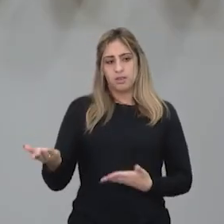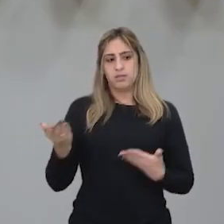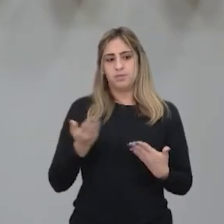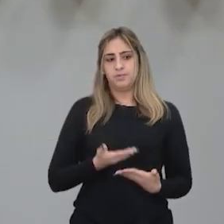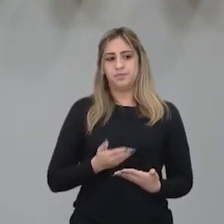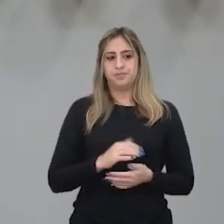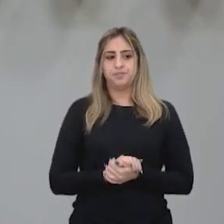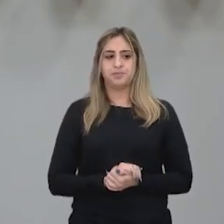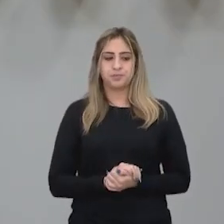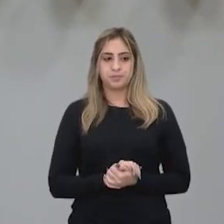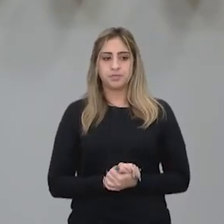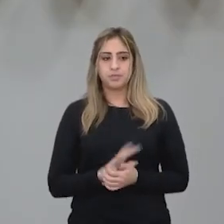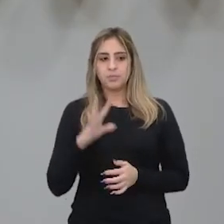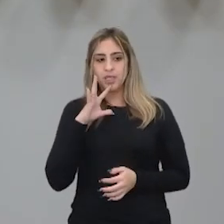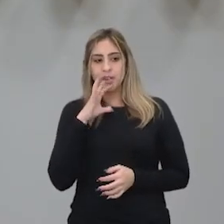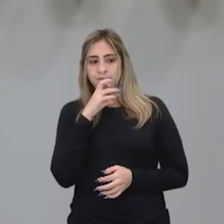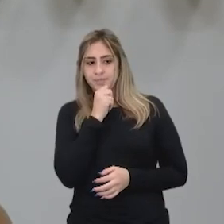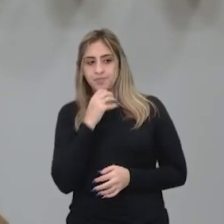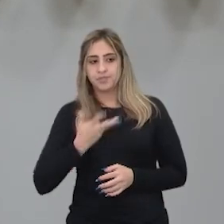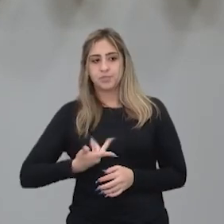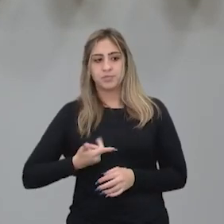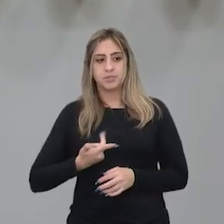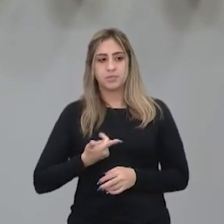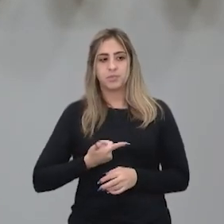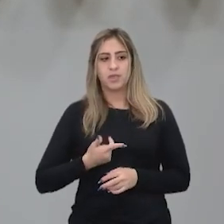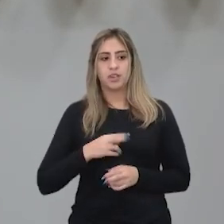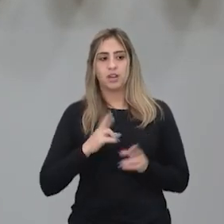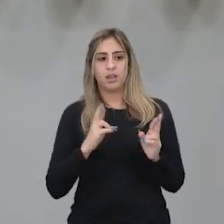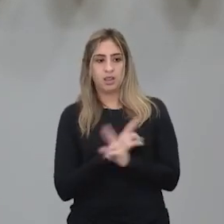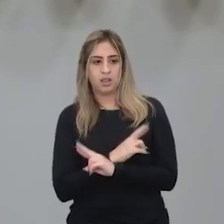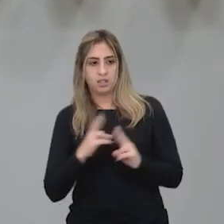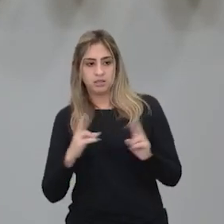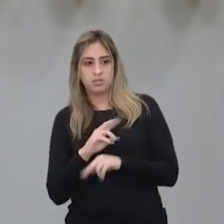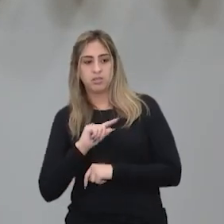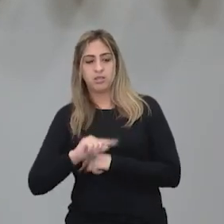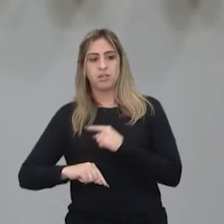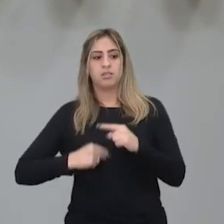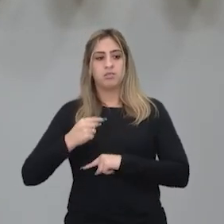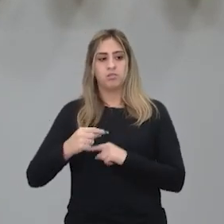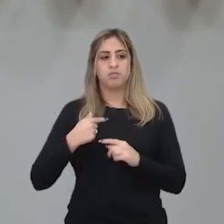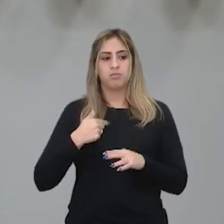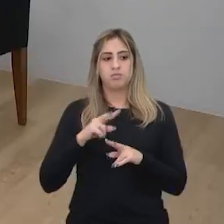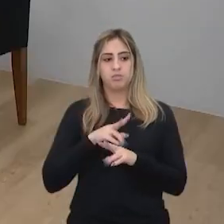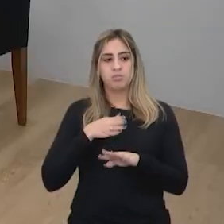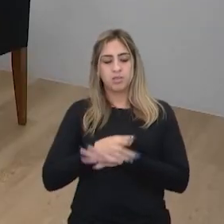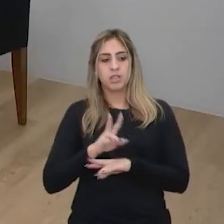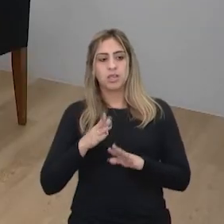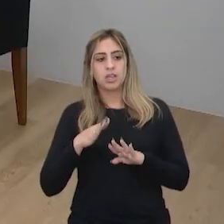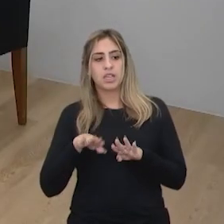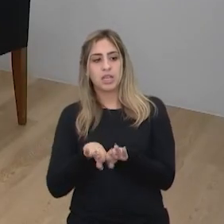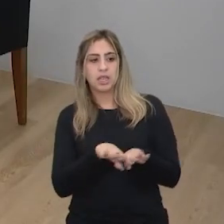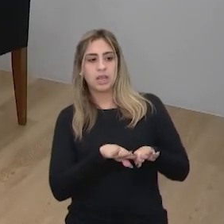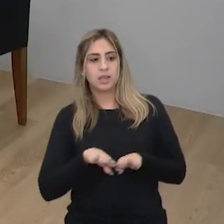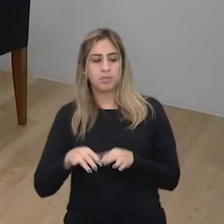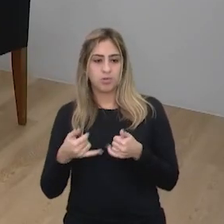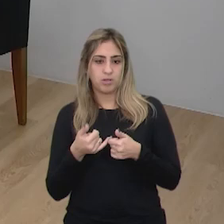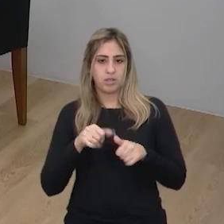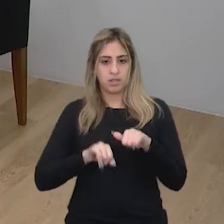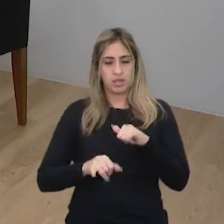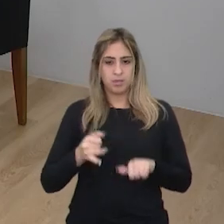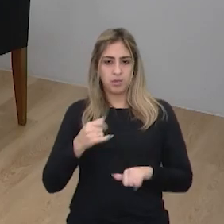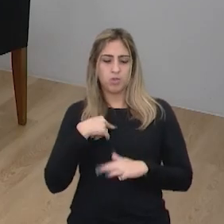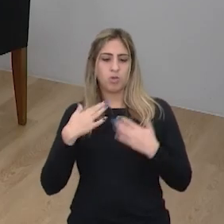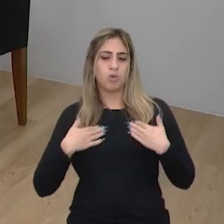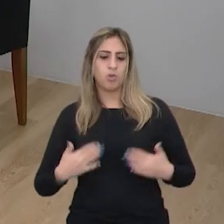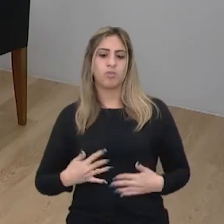a questão da rapidez, das velocidades da reação, né? Depois a gente entrou nessa questão de equilíbrio químico, que o nosso corpo, numa